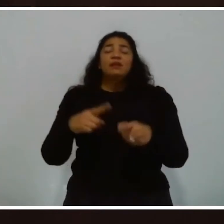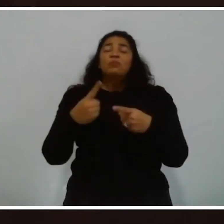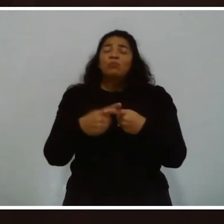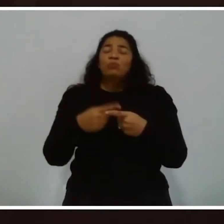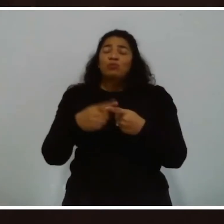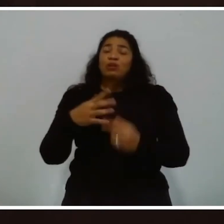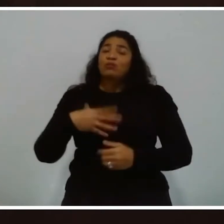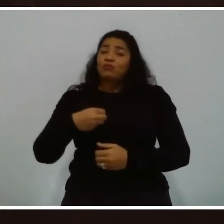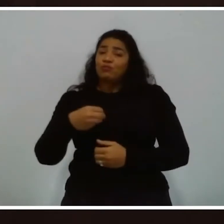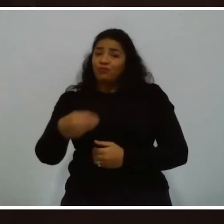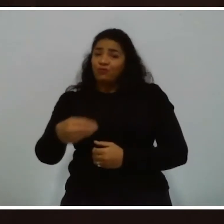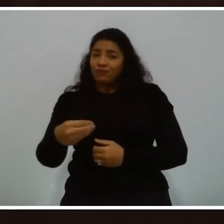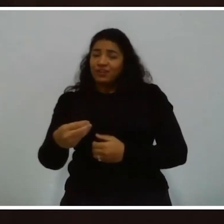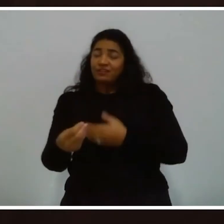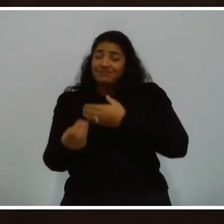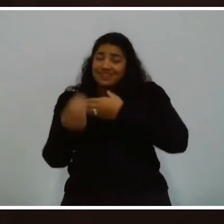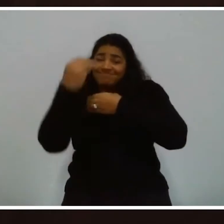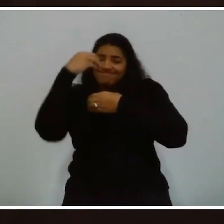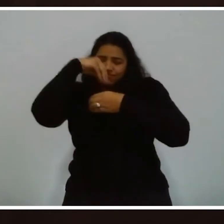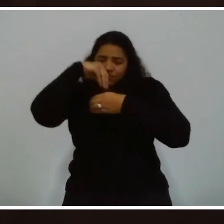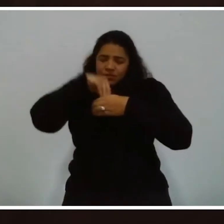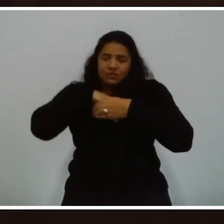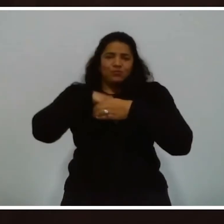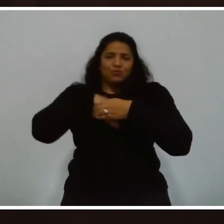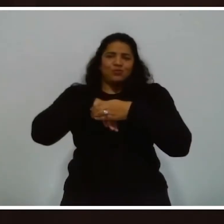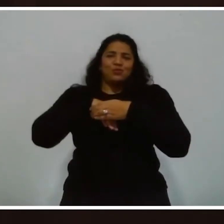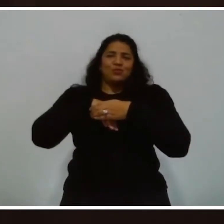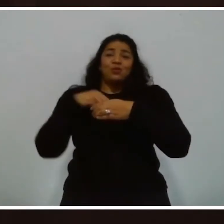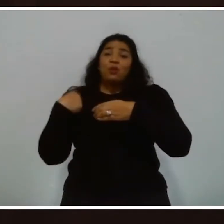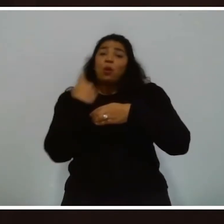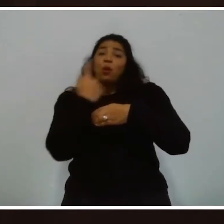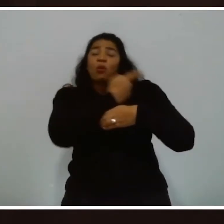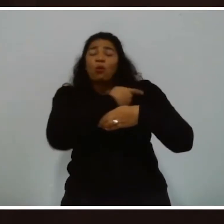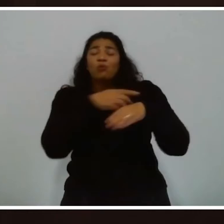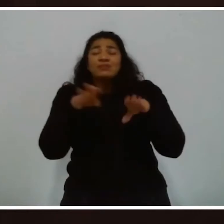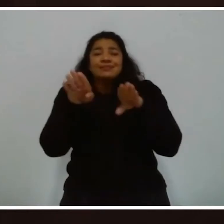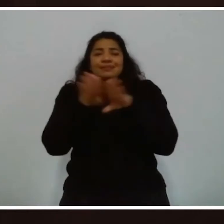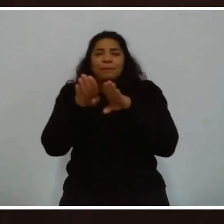Filho está no Pai, nós somos inseridos no Pai.